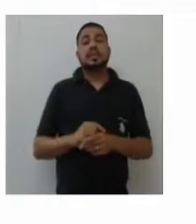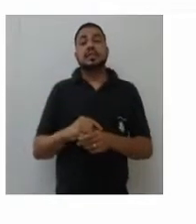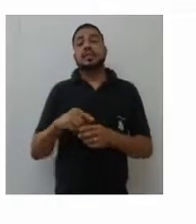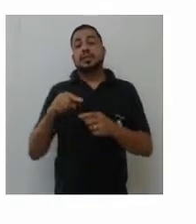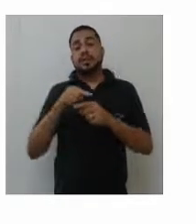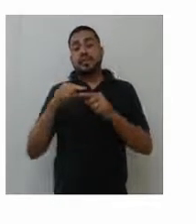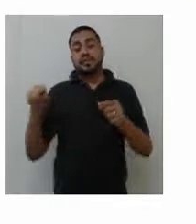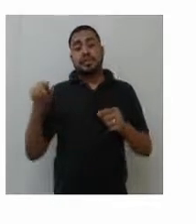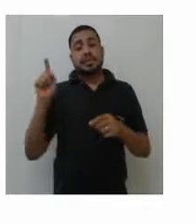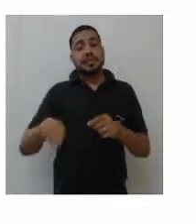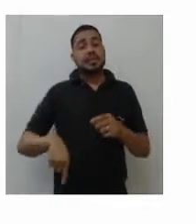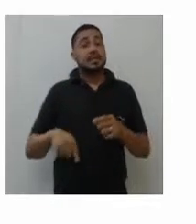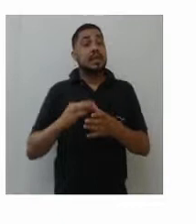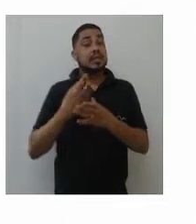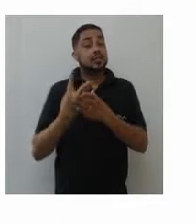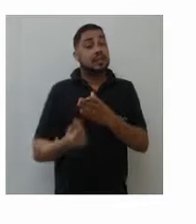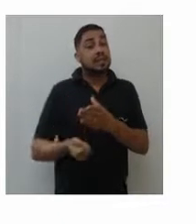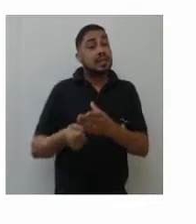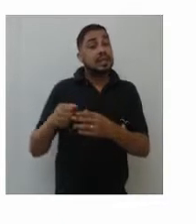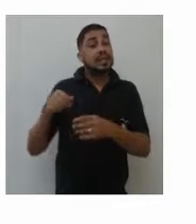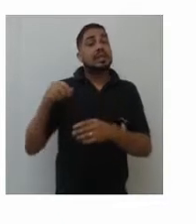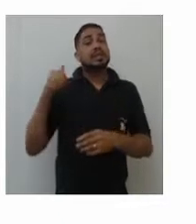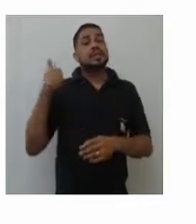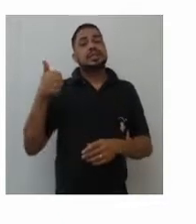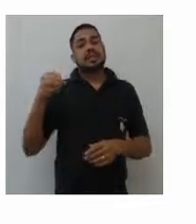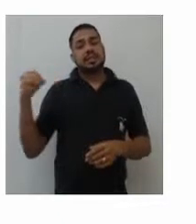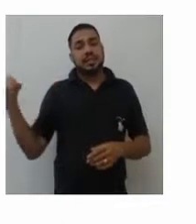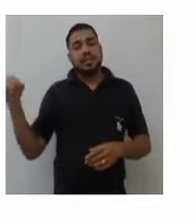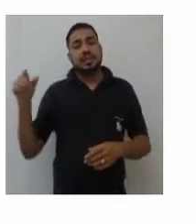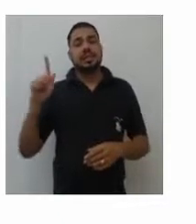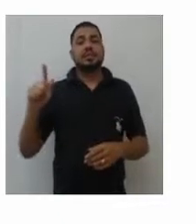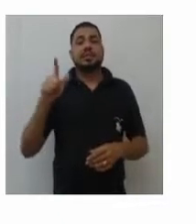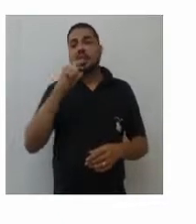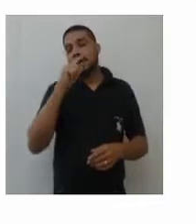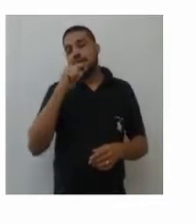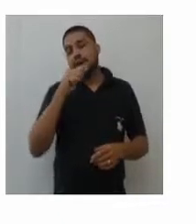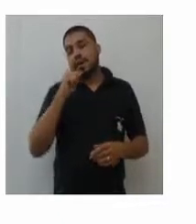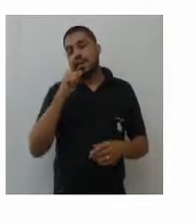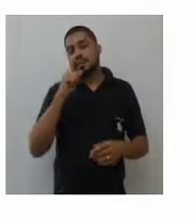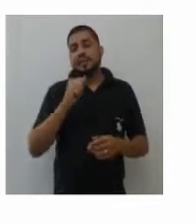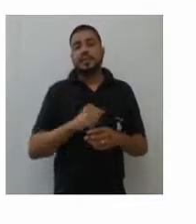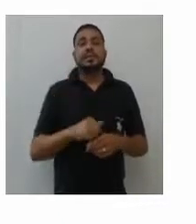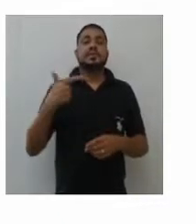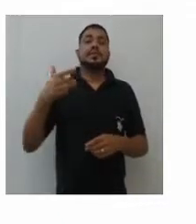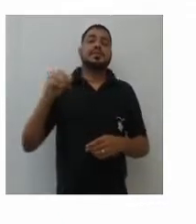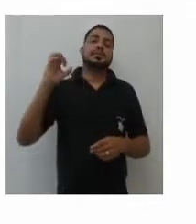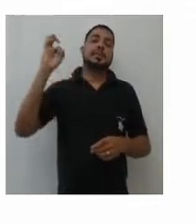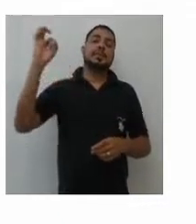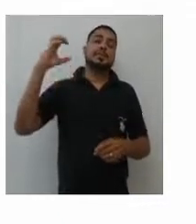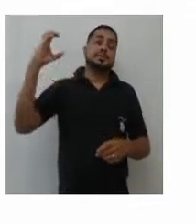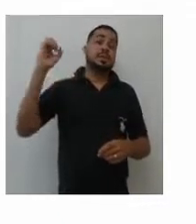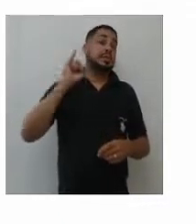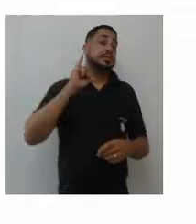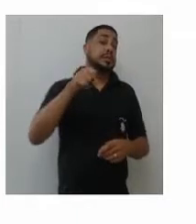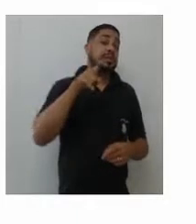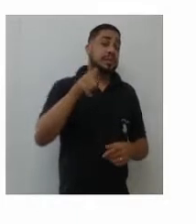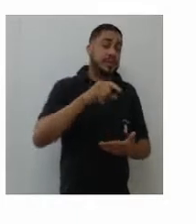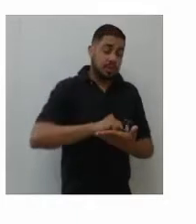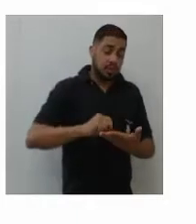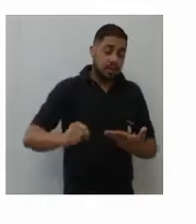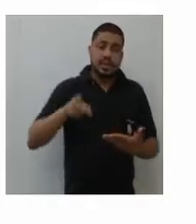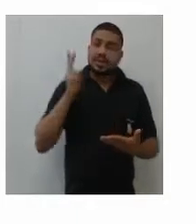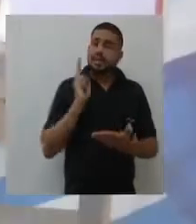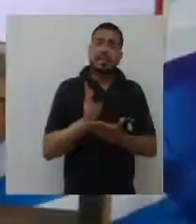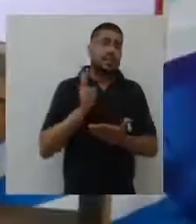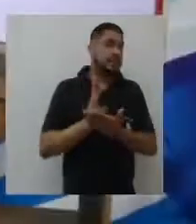estão dissolvidas em 100 gramas de água a 20 graus Celsius. Se você anotar isso, toda vez que